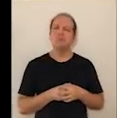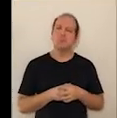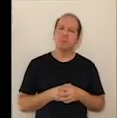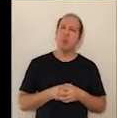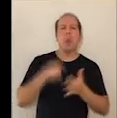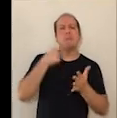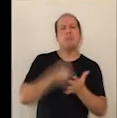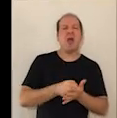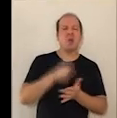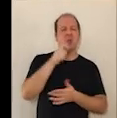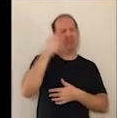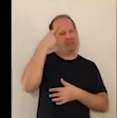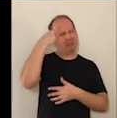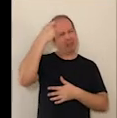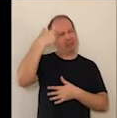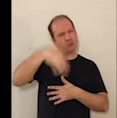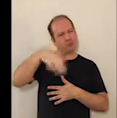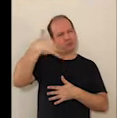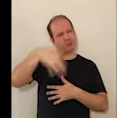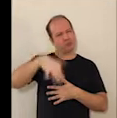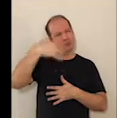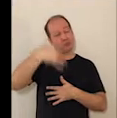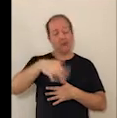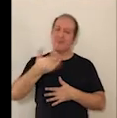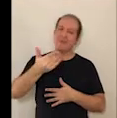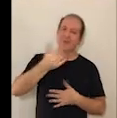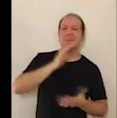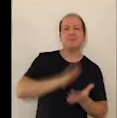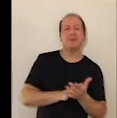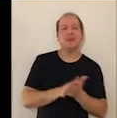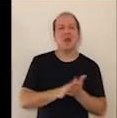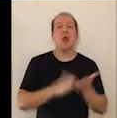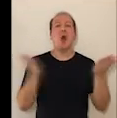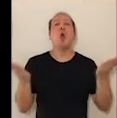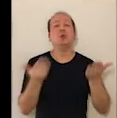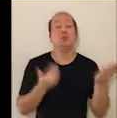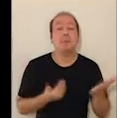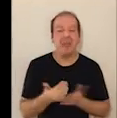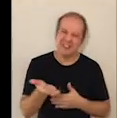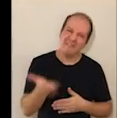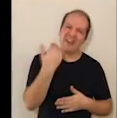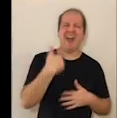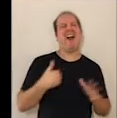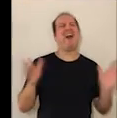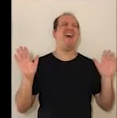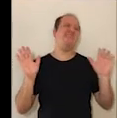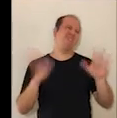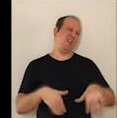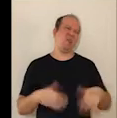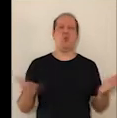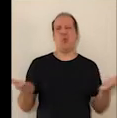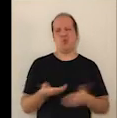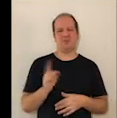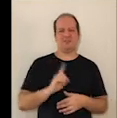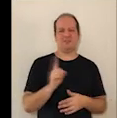Estupendo! Que formidável! Vamos. É, comece hoje mesmo. Ah, não. Hoje